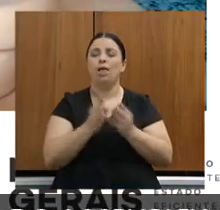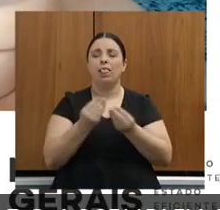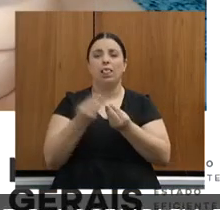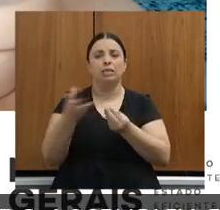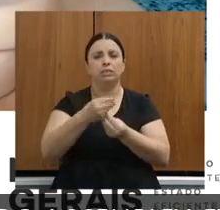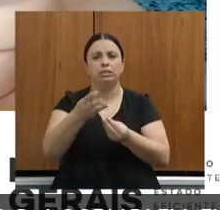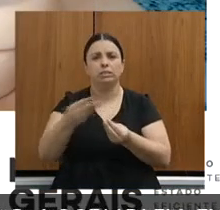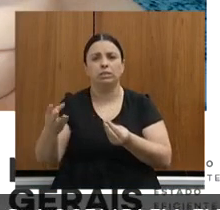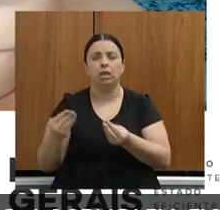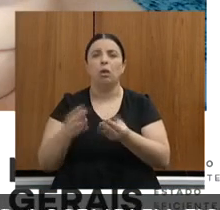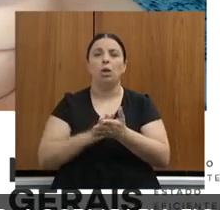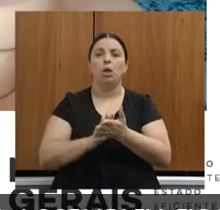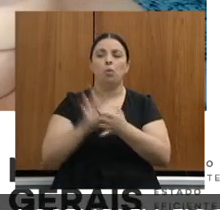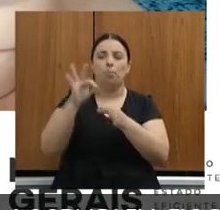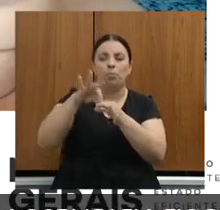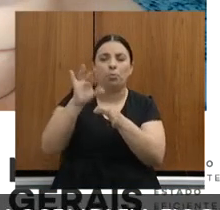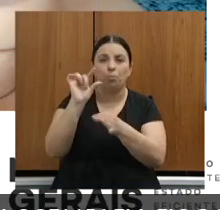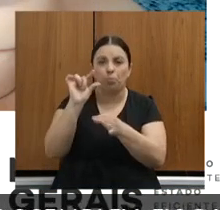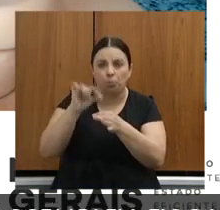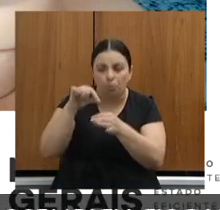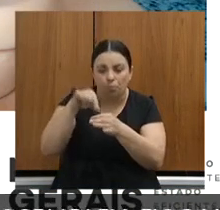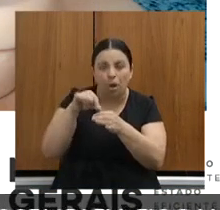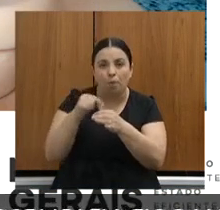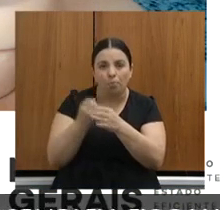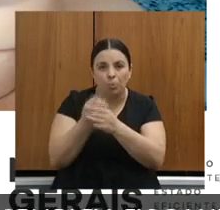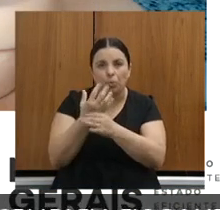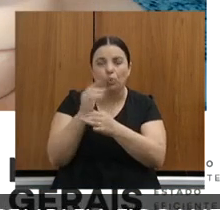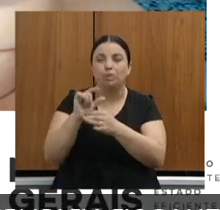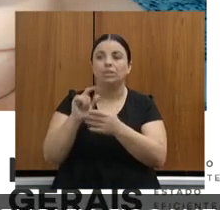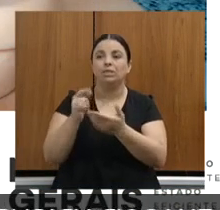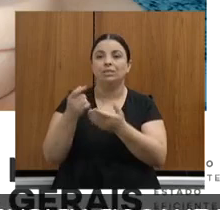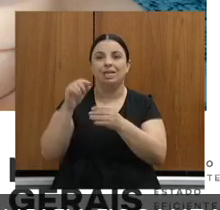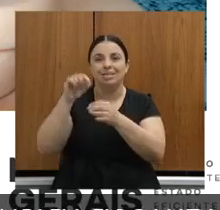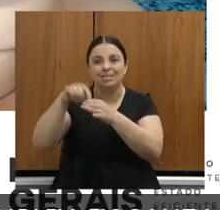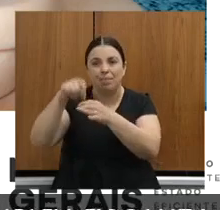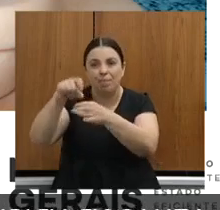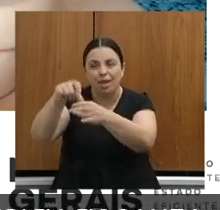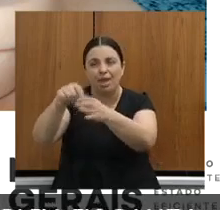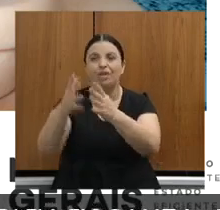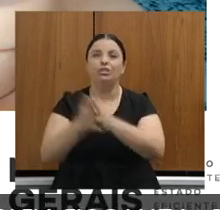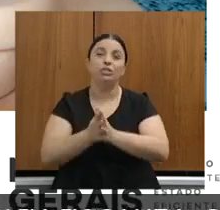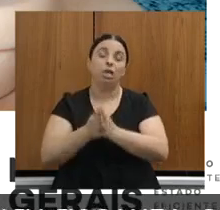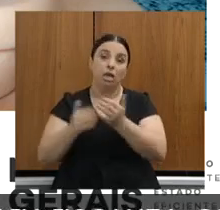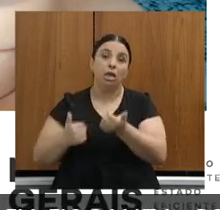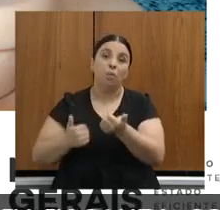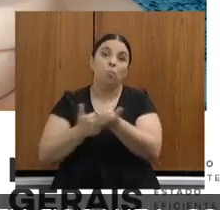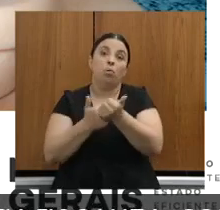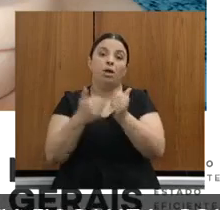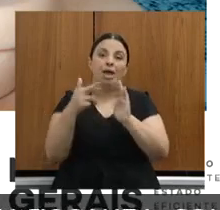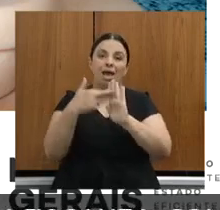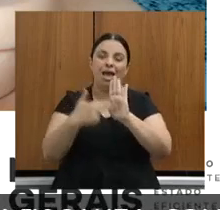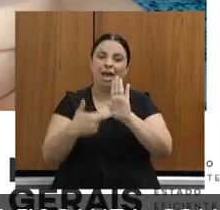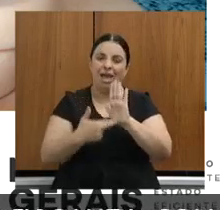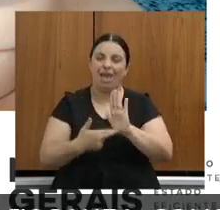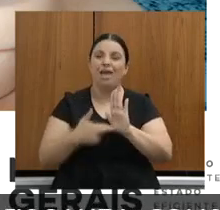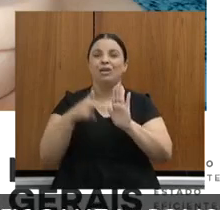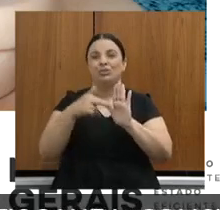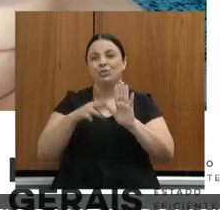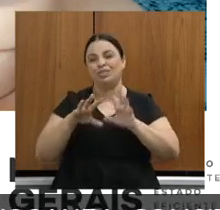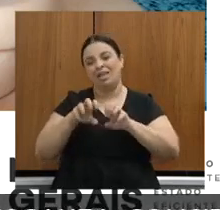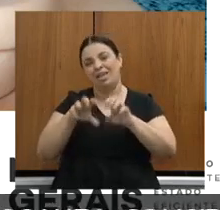matrizes e reprodutores e apoiando também na realização de nossos Queijos artesanais